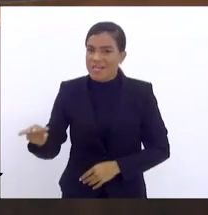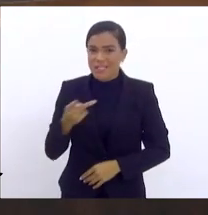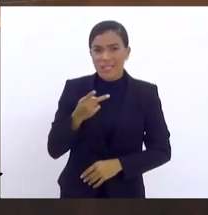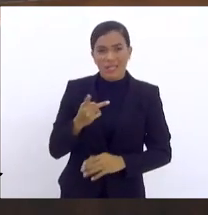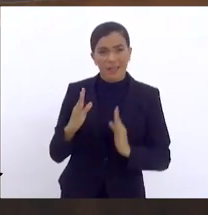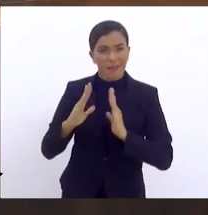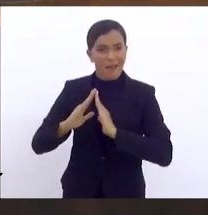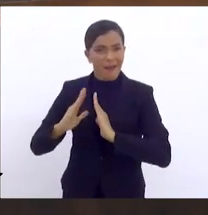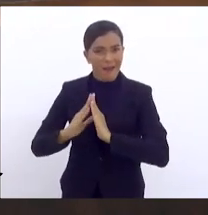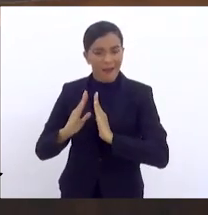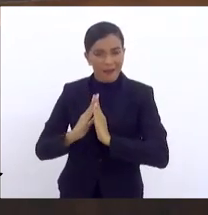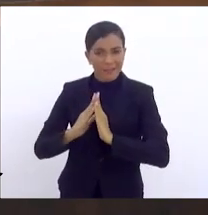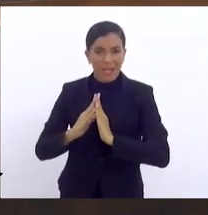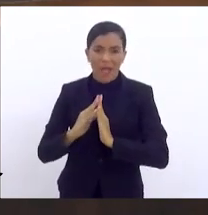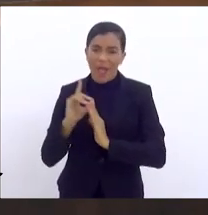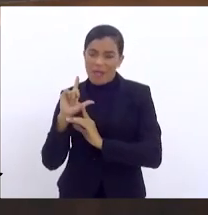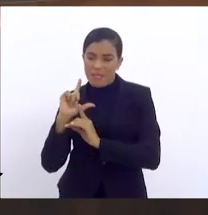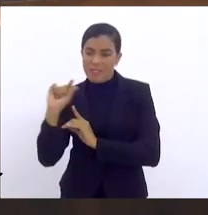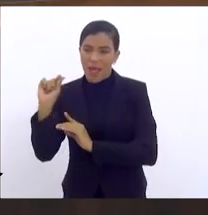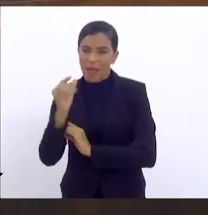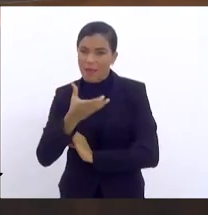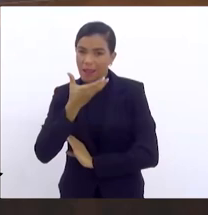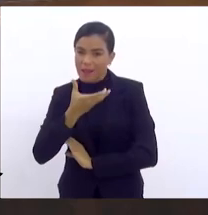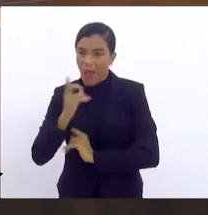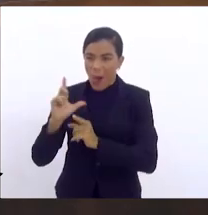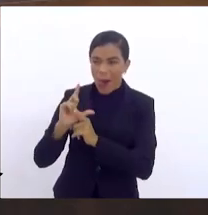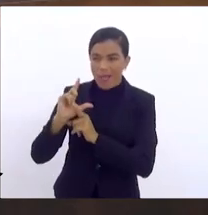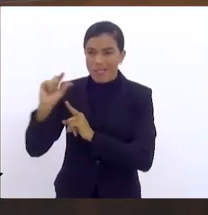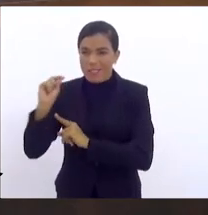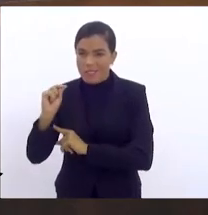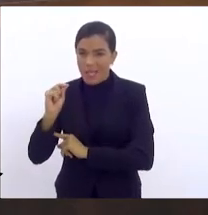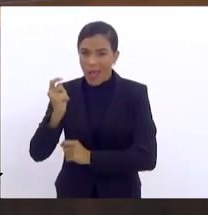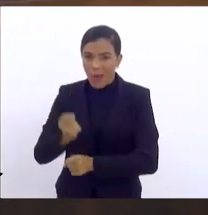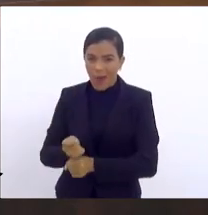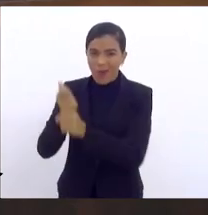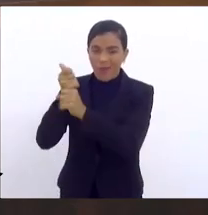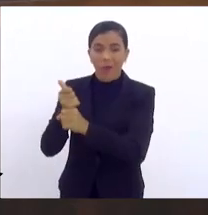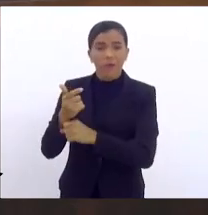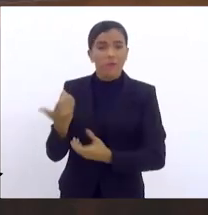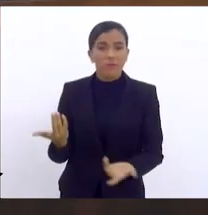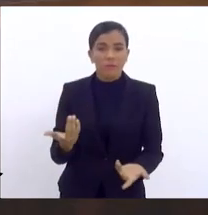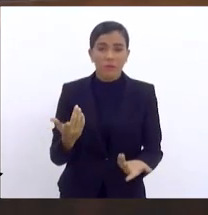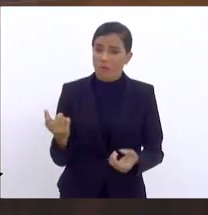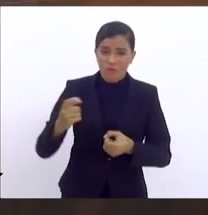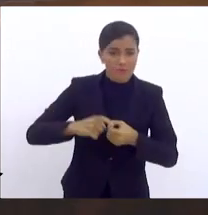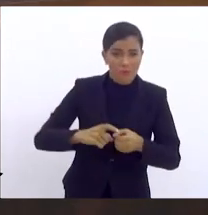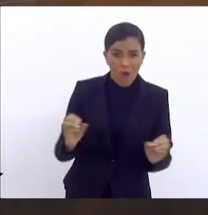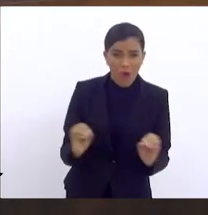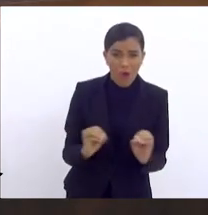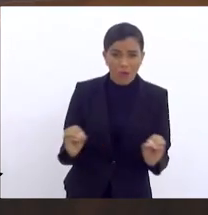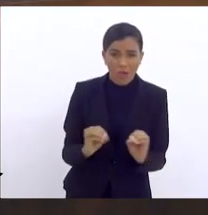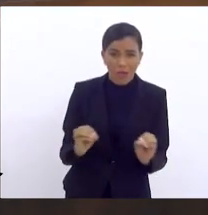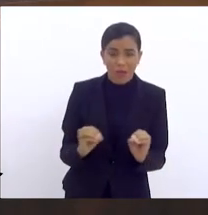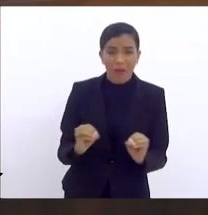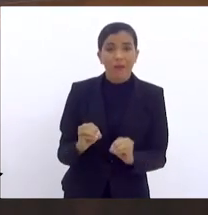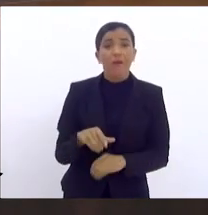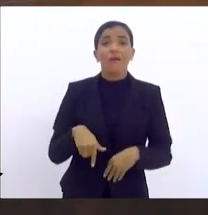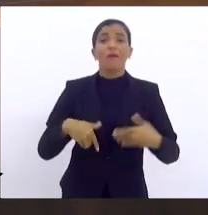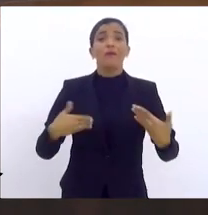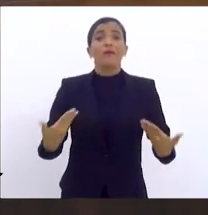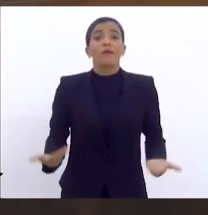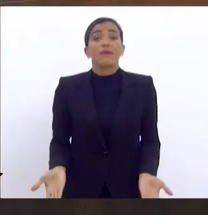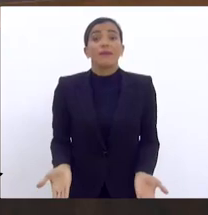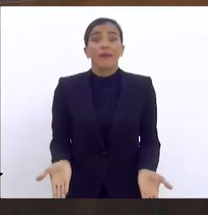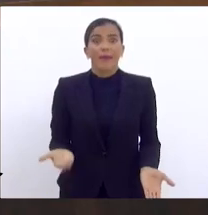né é uma saidinha no Natal uma saidinha no Ano Novo e muitos desse aí não voltam e quem é que tem que levar